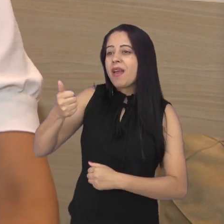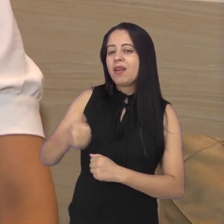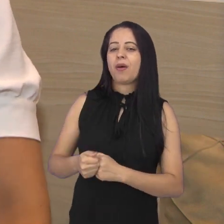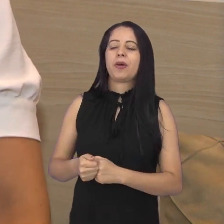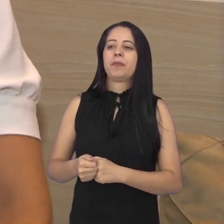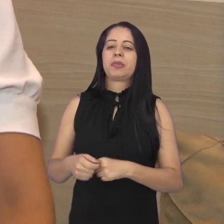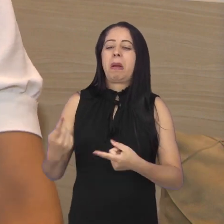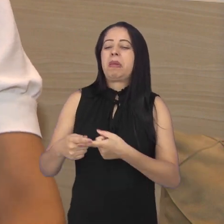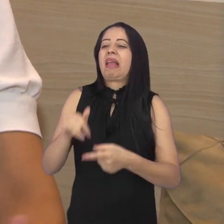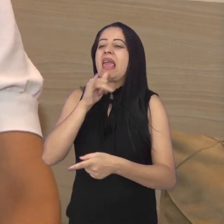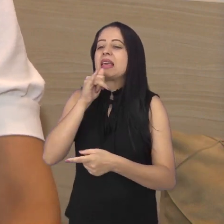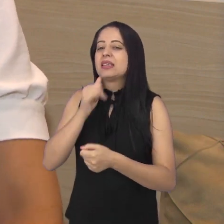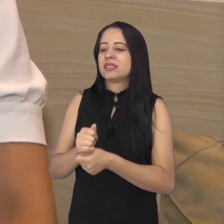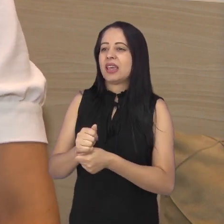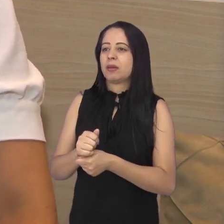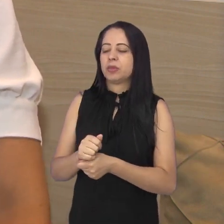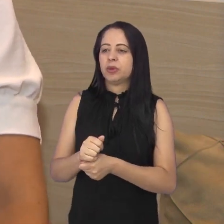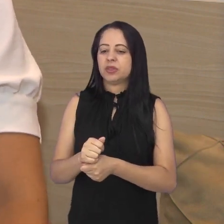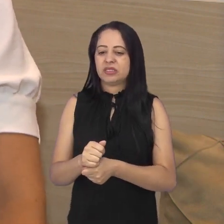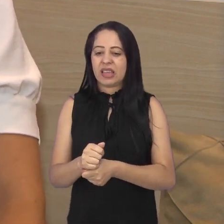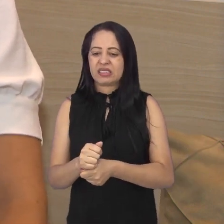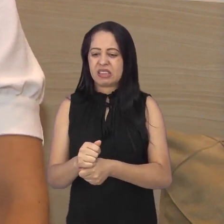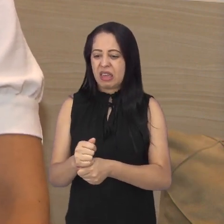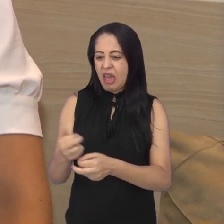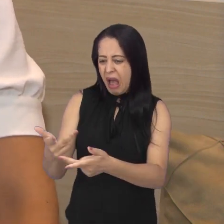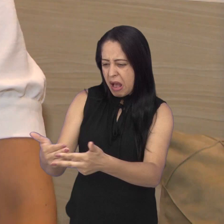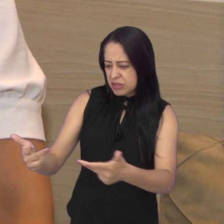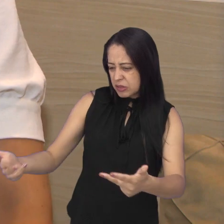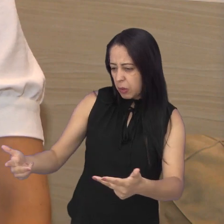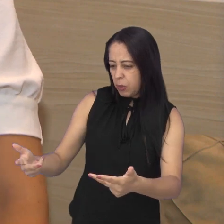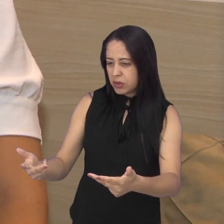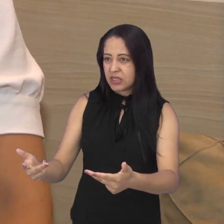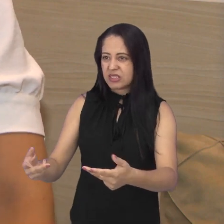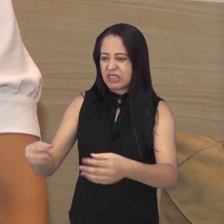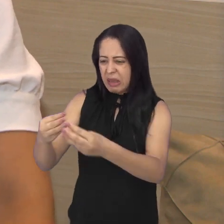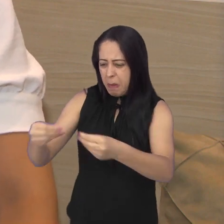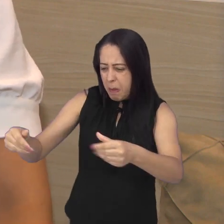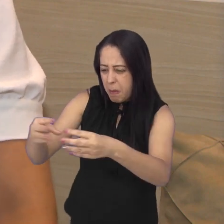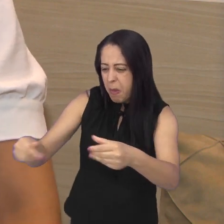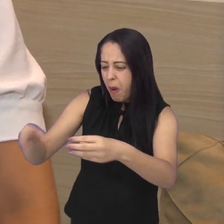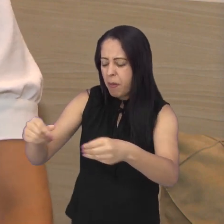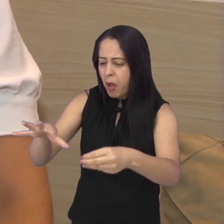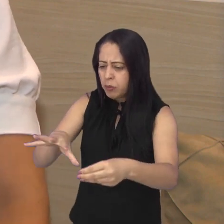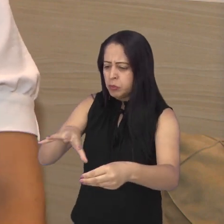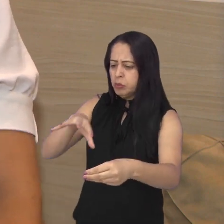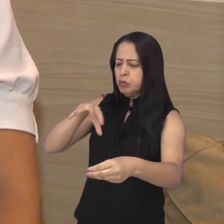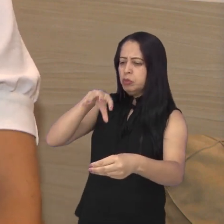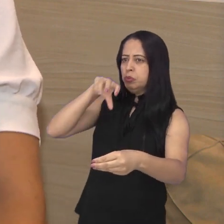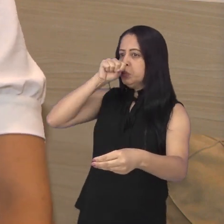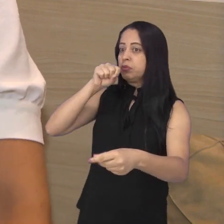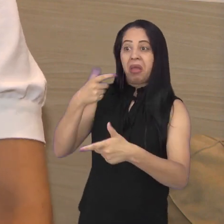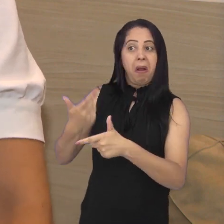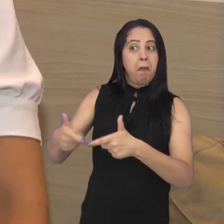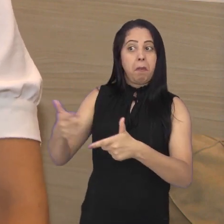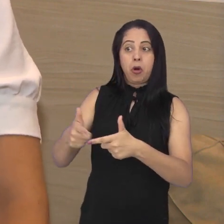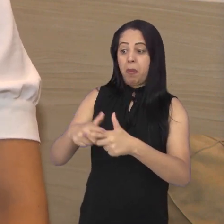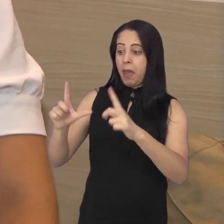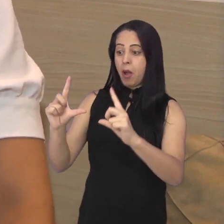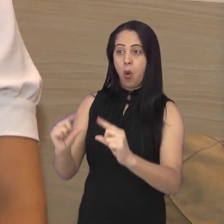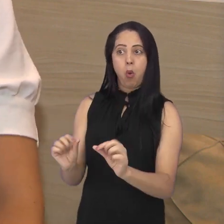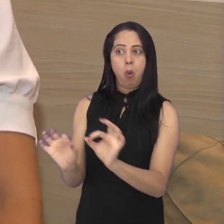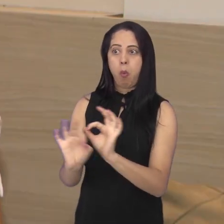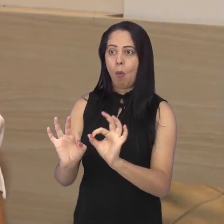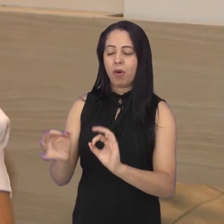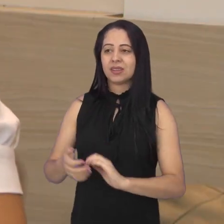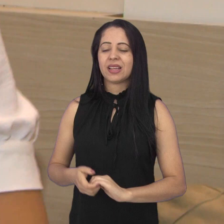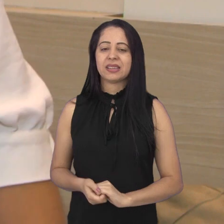com uma coisa guardada, com poeira, mas assim, super tranquilo. Não tenho mais problema nenhum desse tipo de